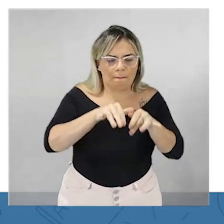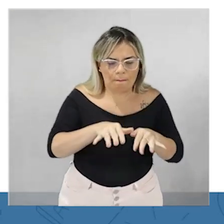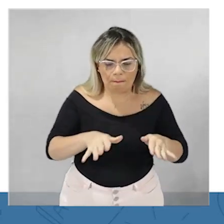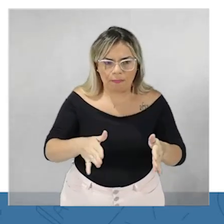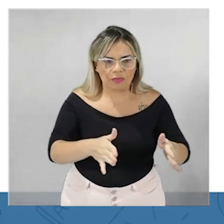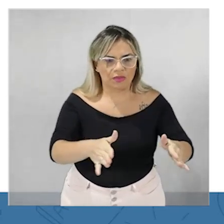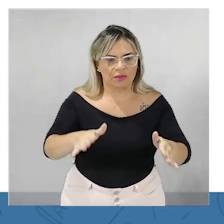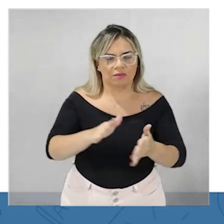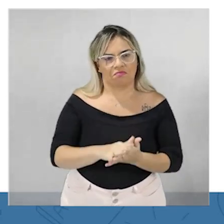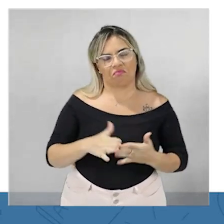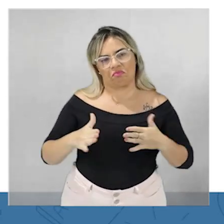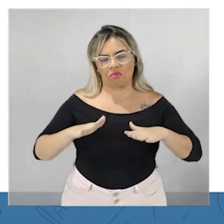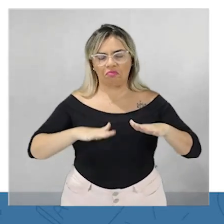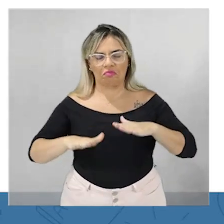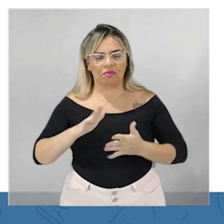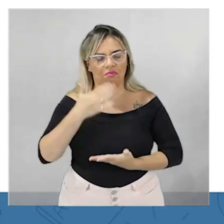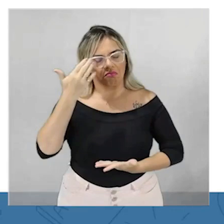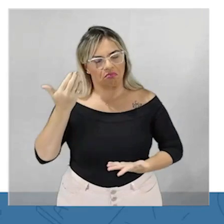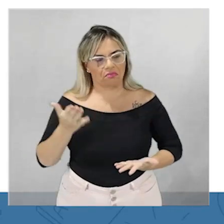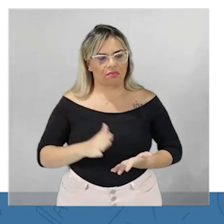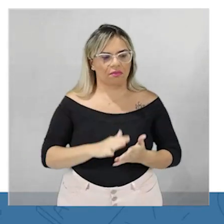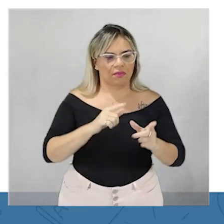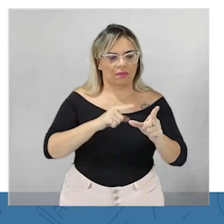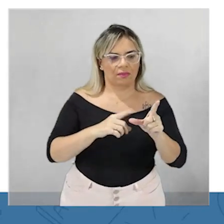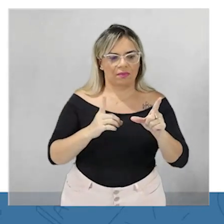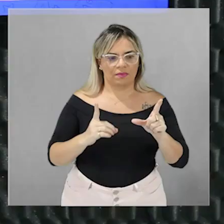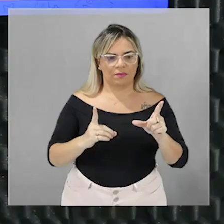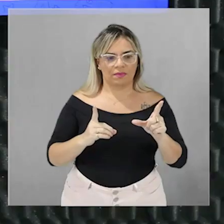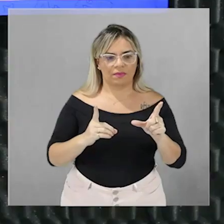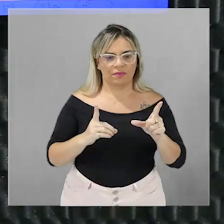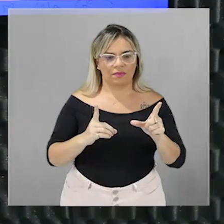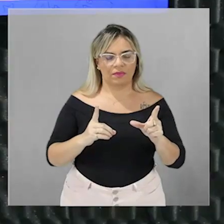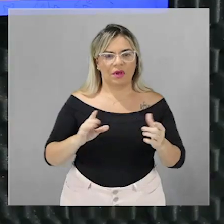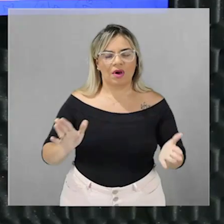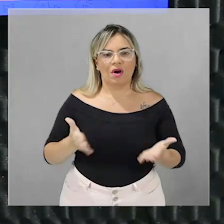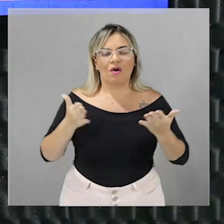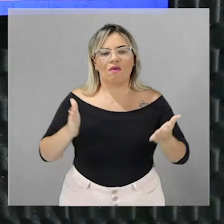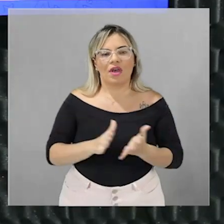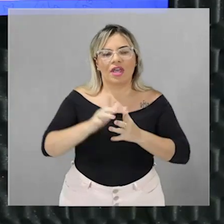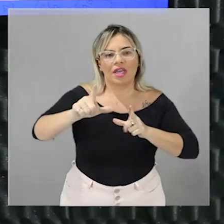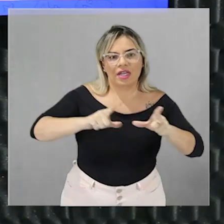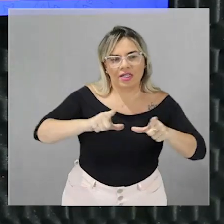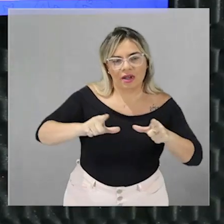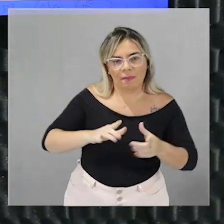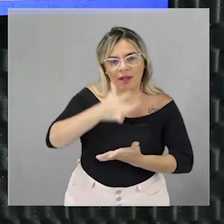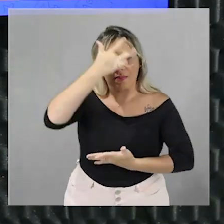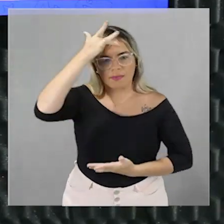água, talvez, né? Mas vamos ver outra. Letra D, promover a oferta de empregos?